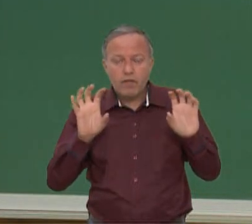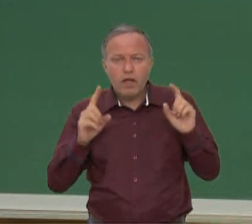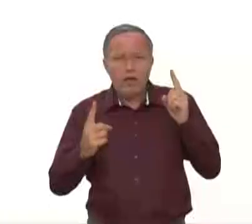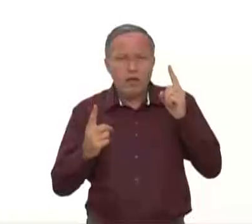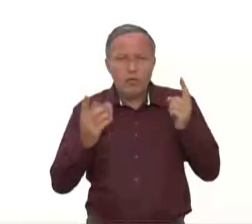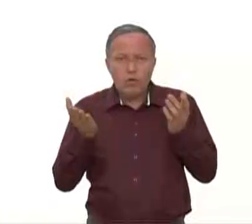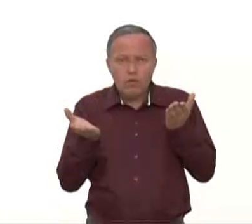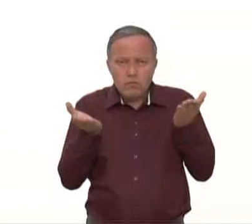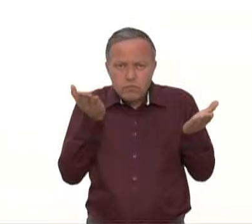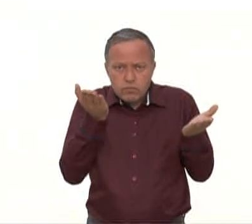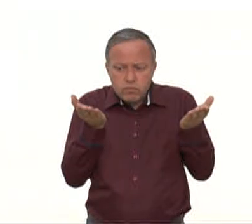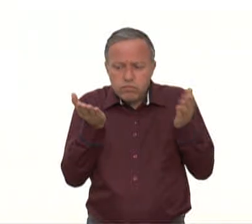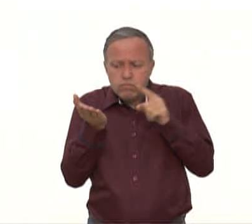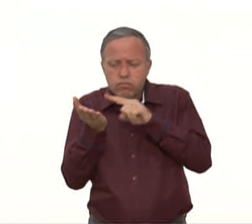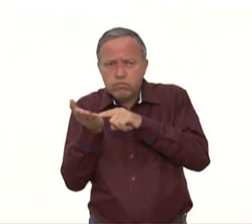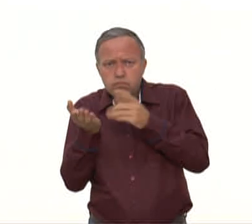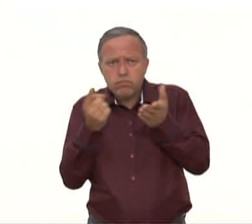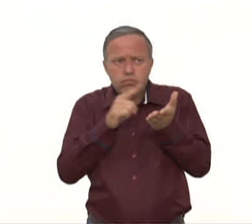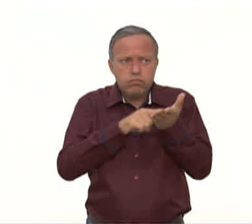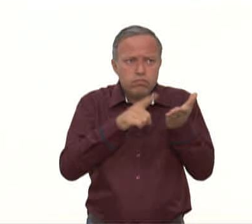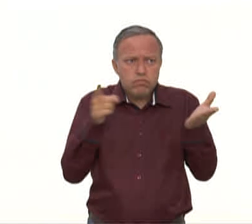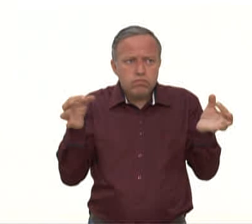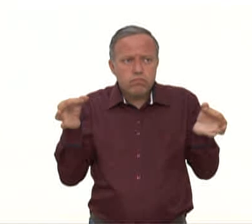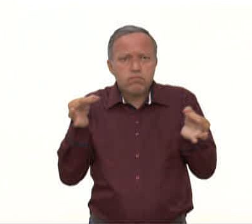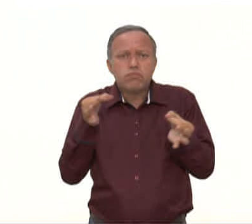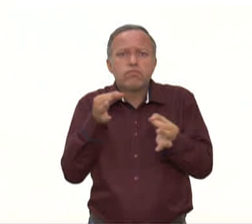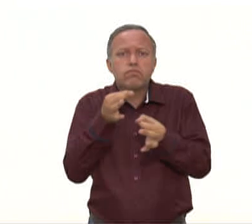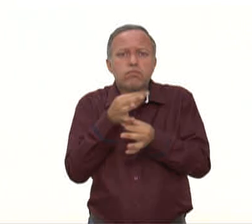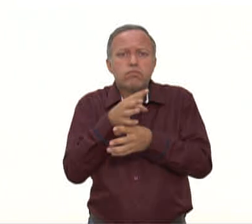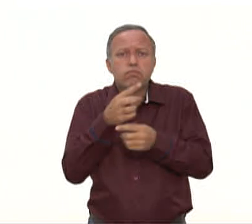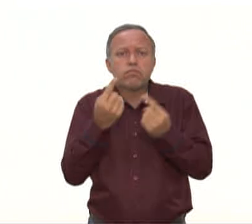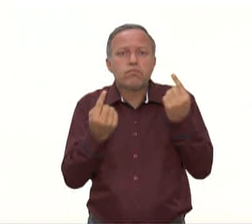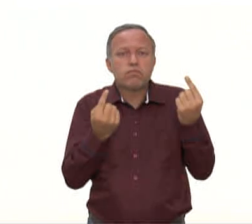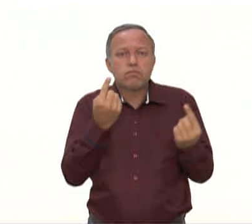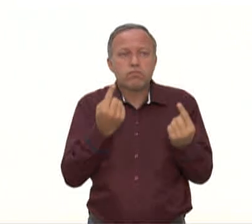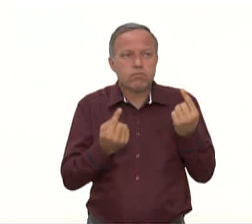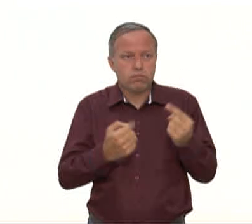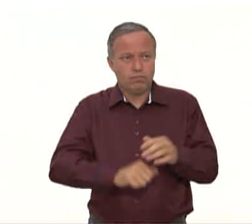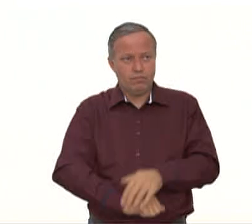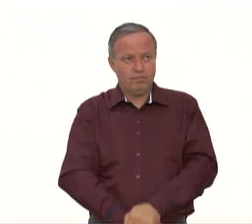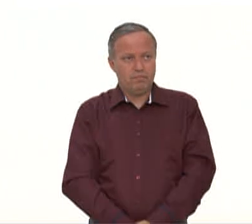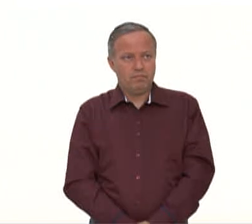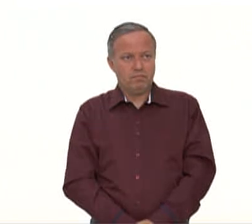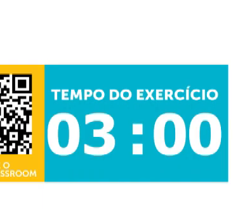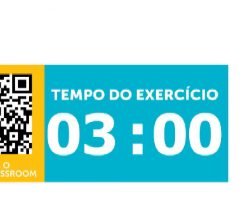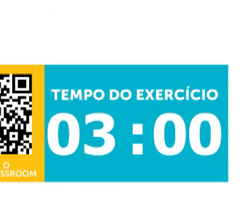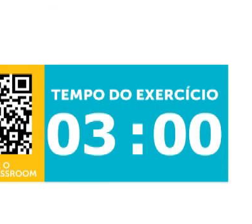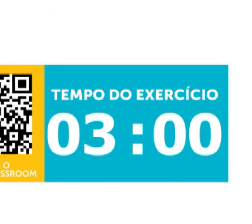responder.